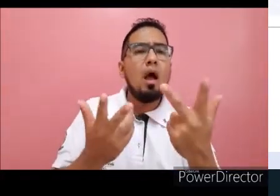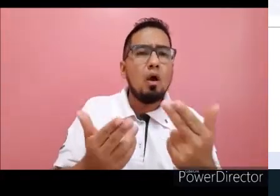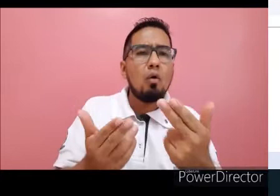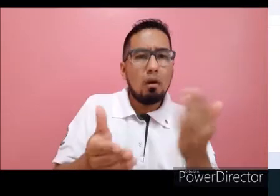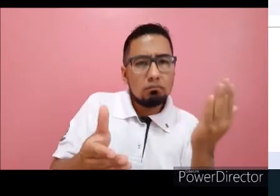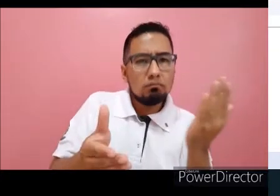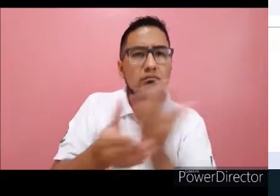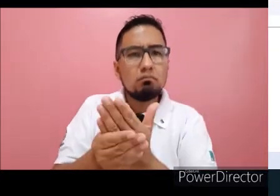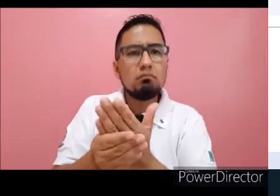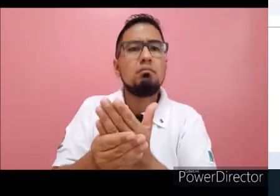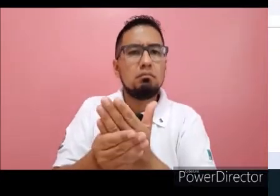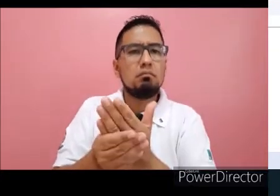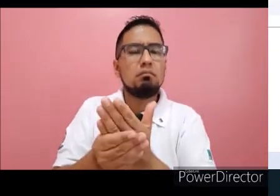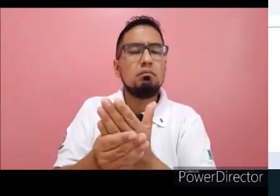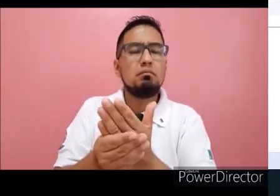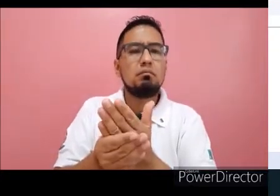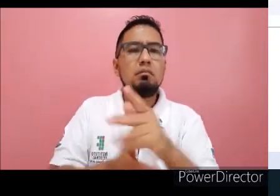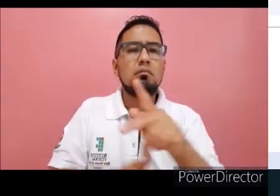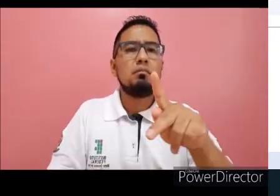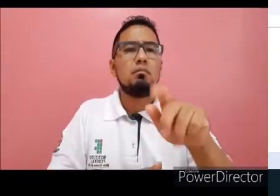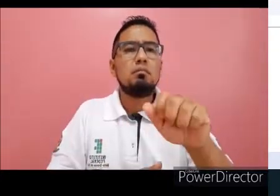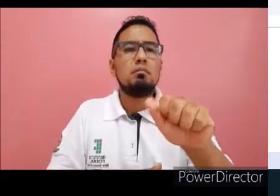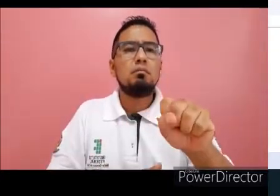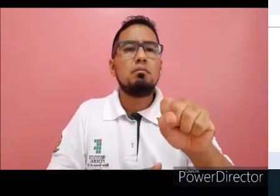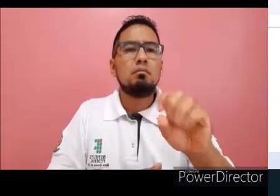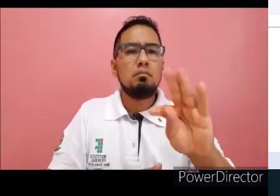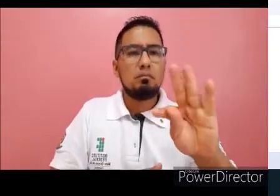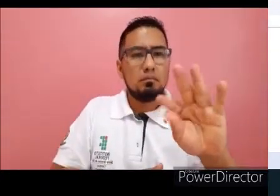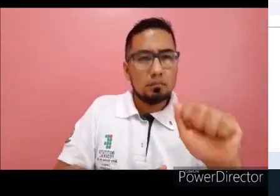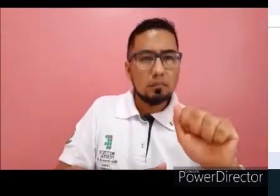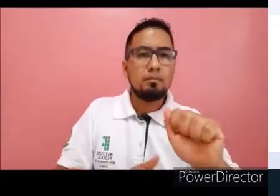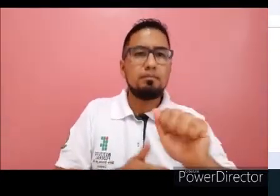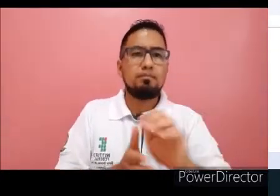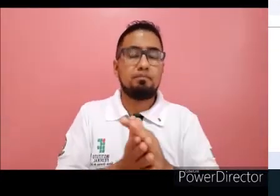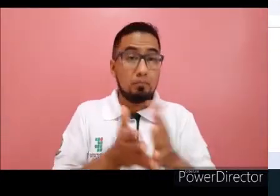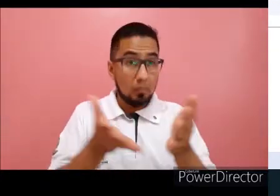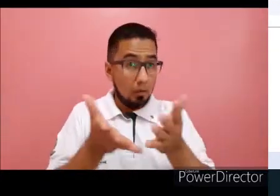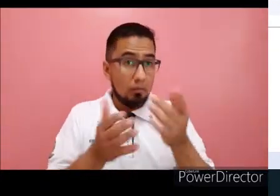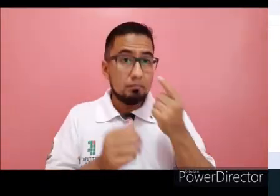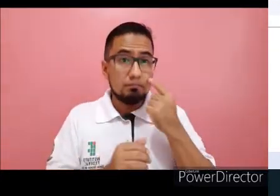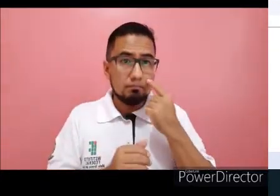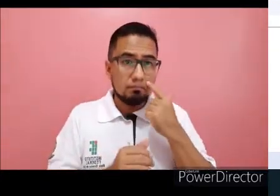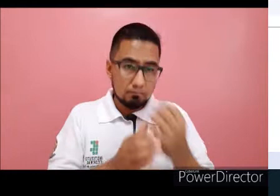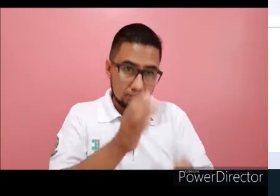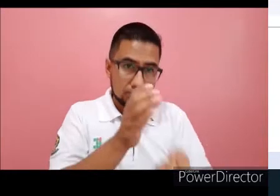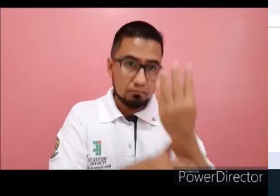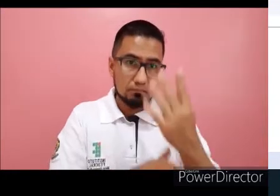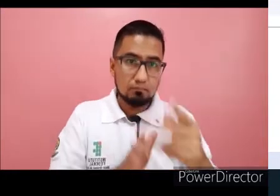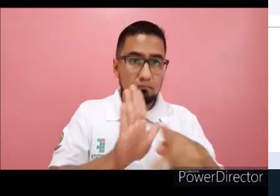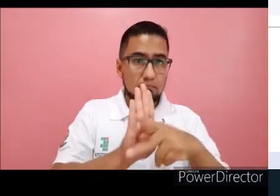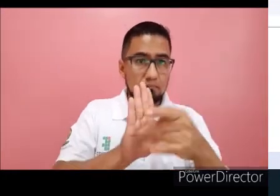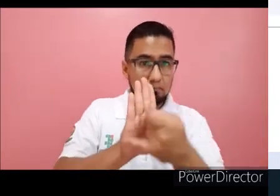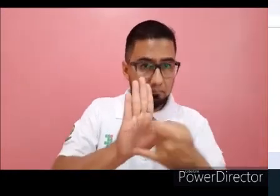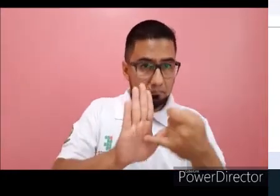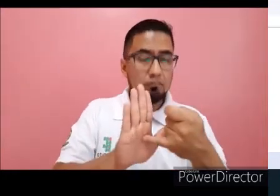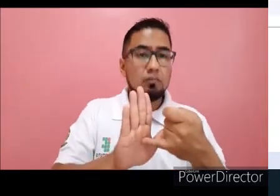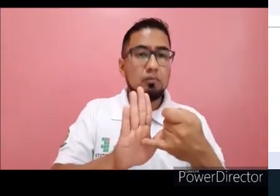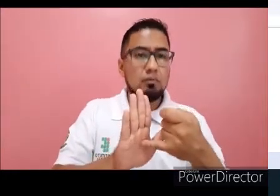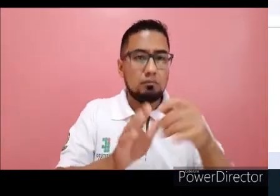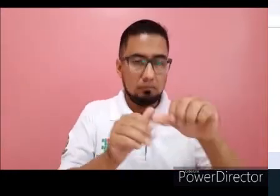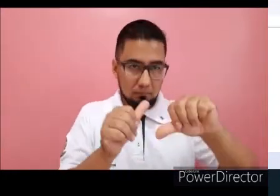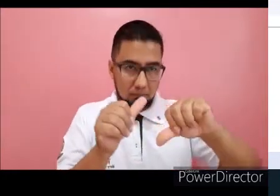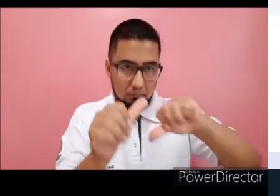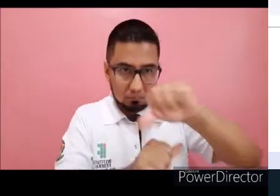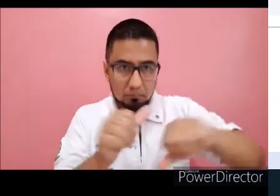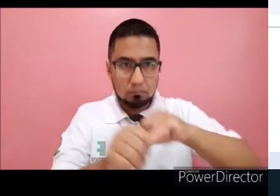se fossem pastas, diretórios. Por exemplo, aqui, pessoal, eu criei aqui um projeto chamado